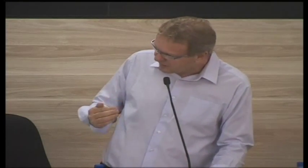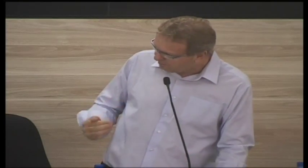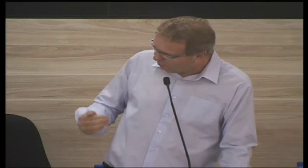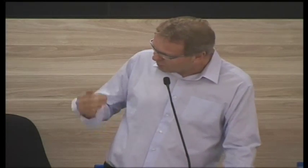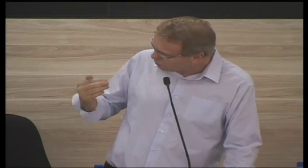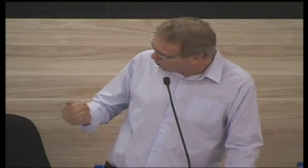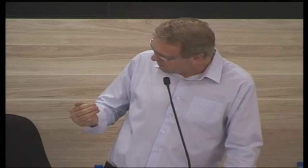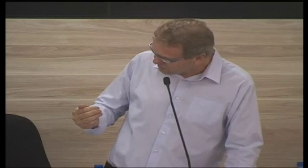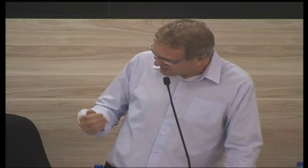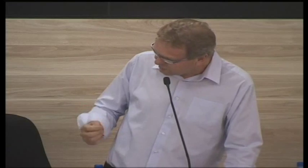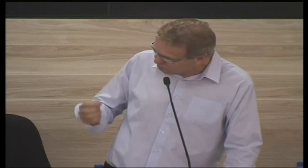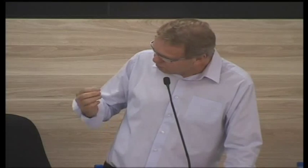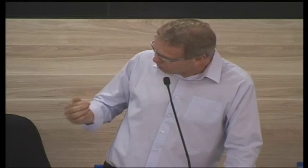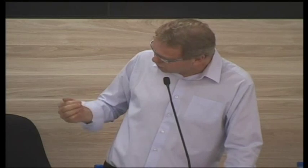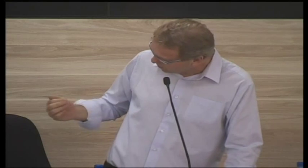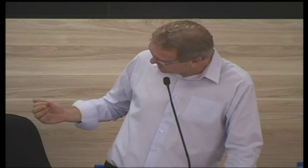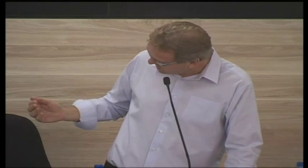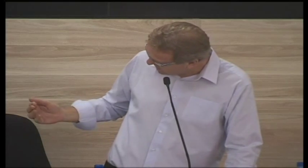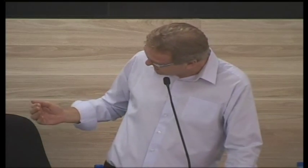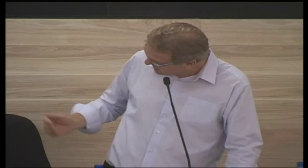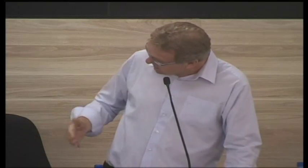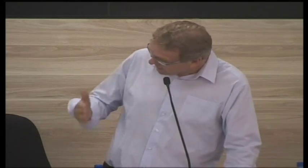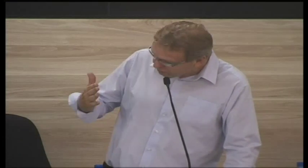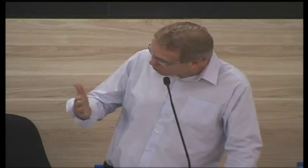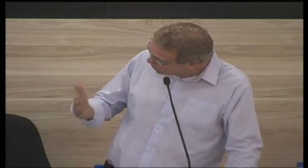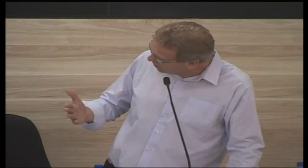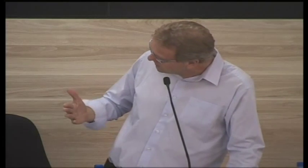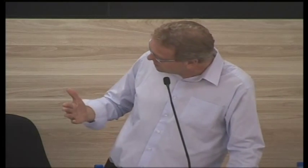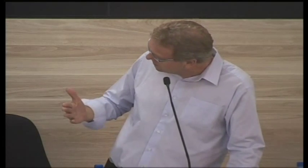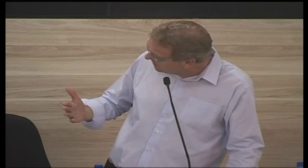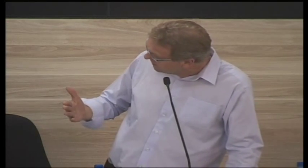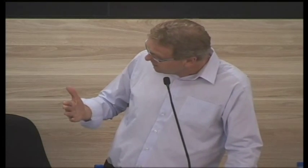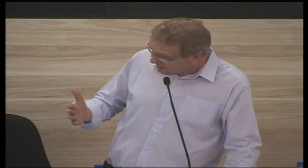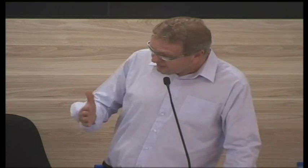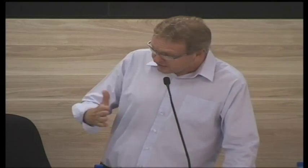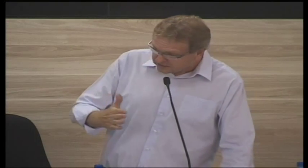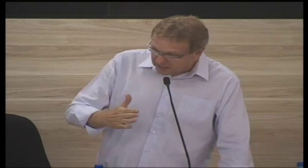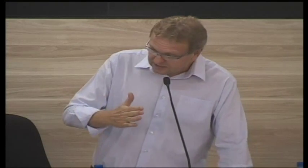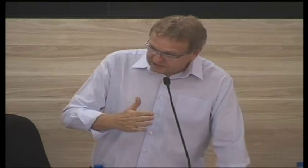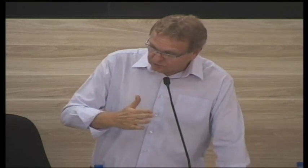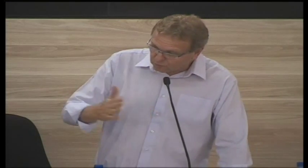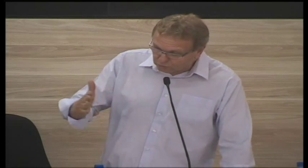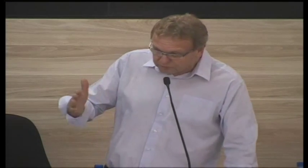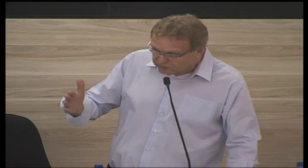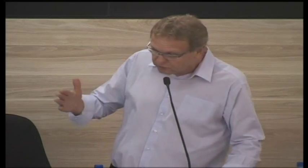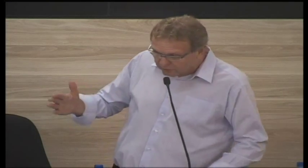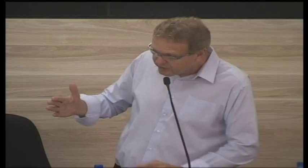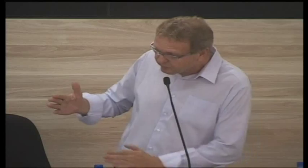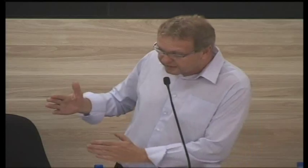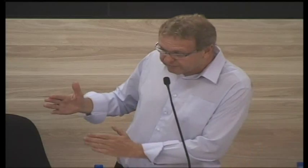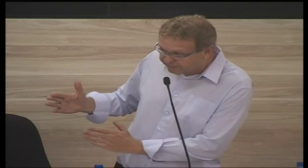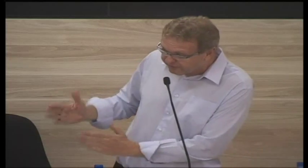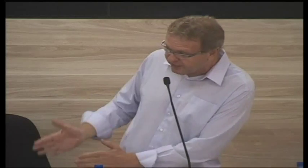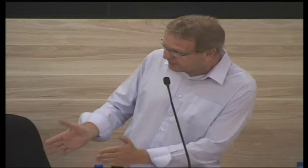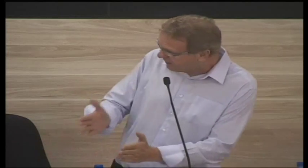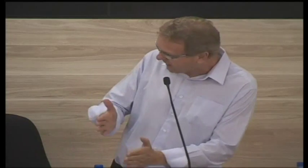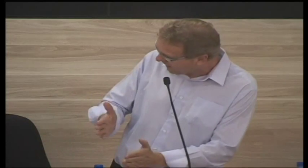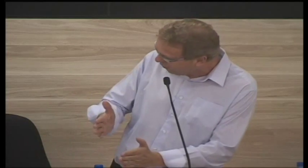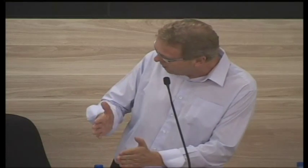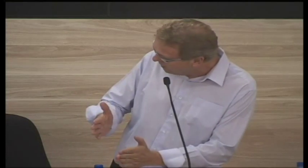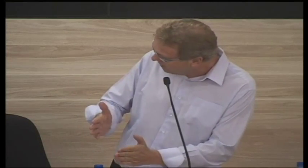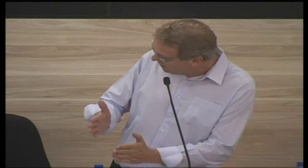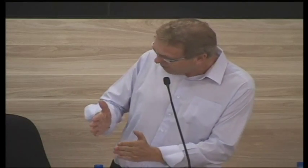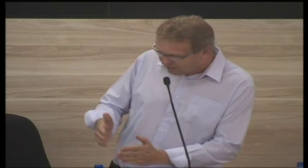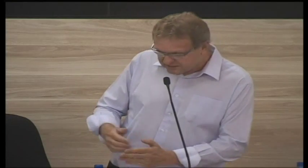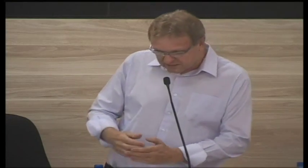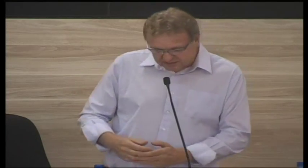50 metros após o comércio, ele tinha um muro, senhor presidente, que era de um condomínio. E as casas dentro do condomínio não iam ter frente para